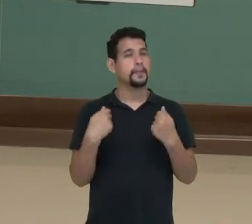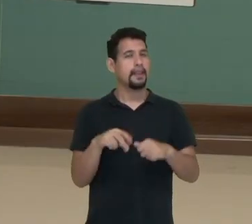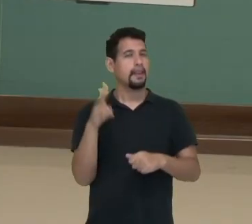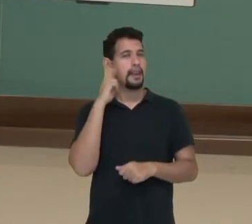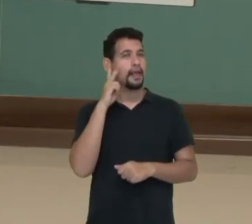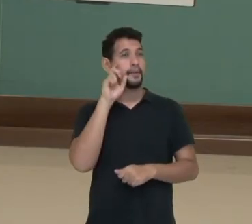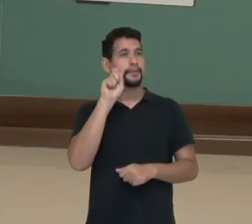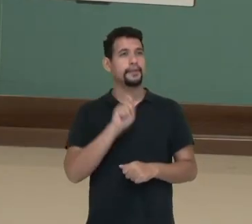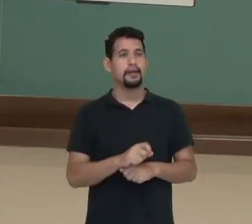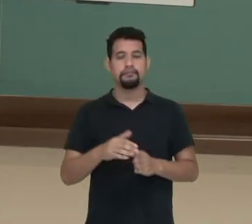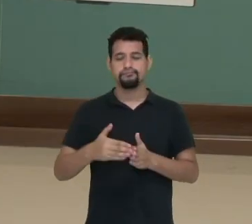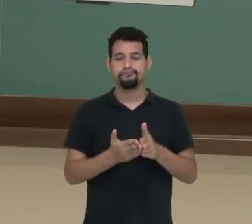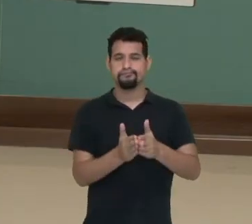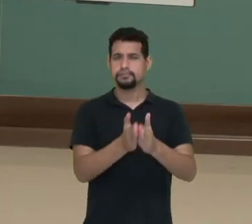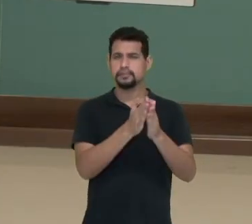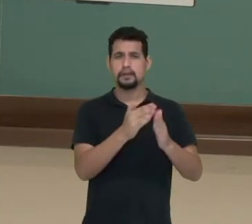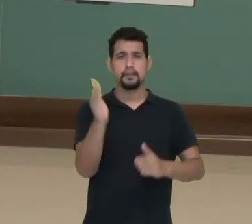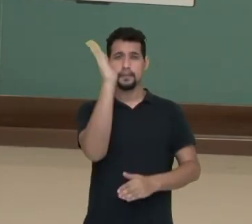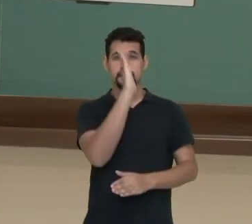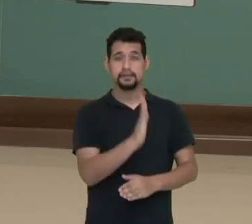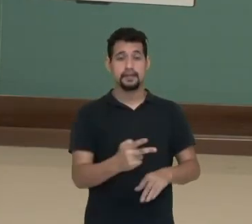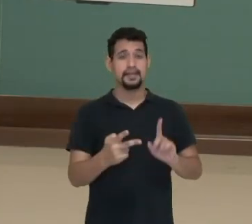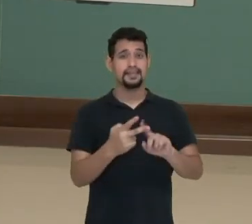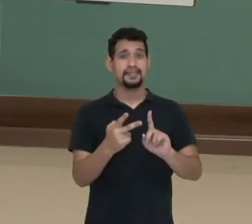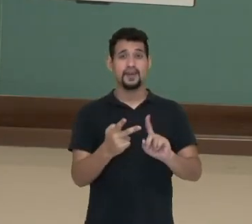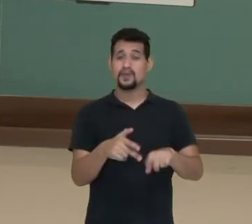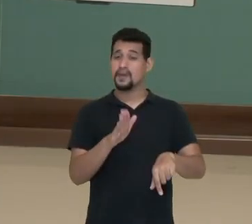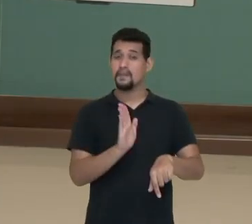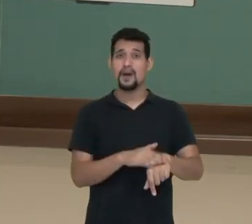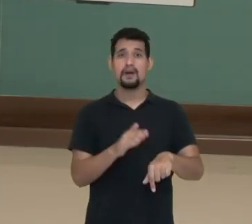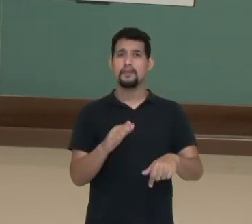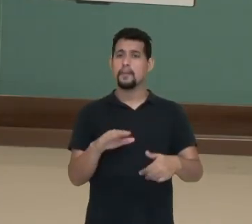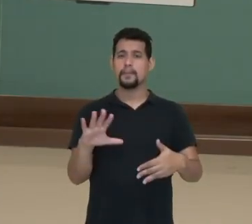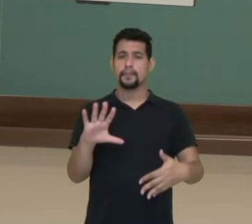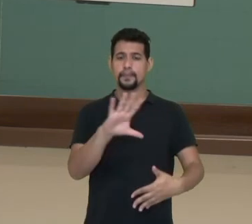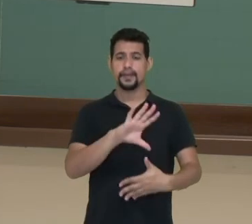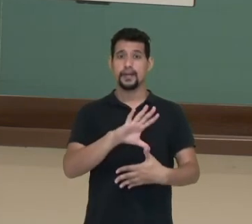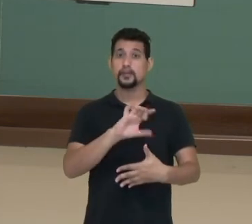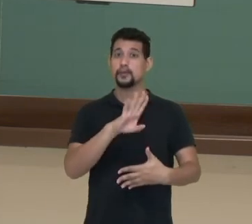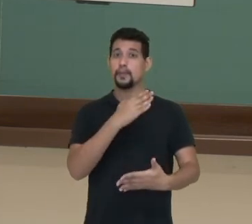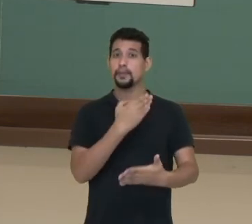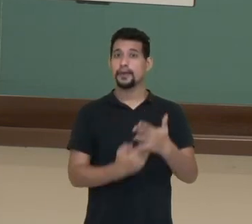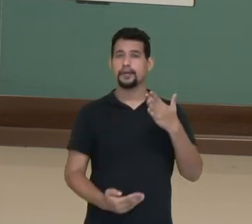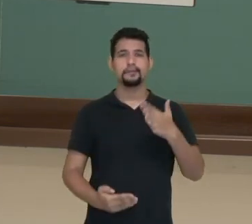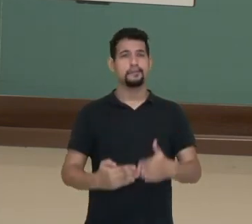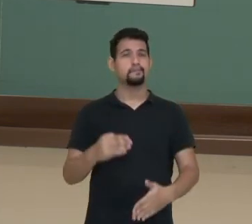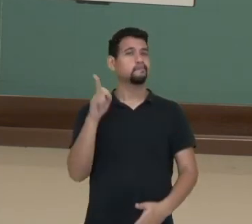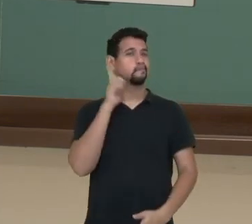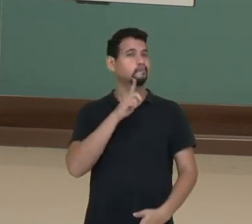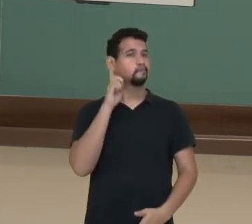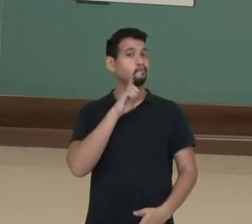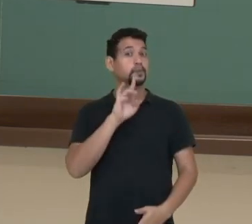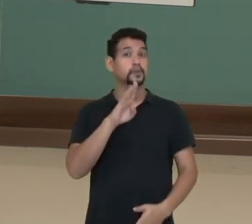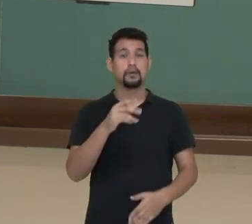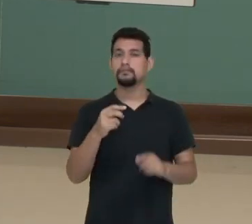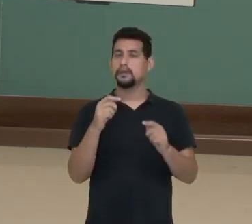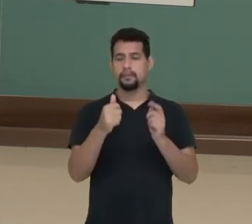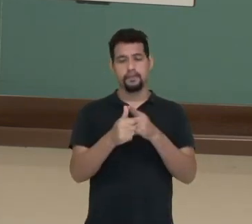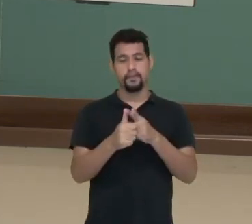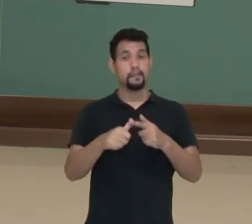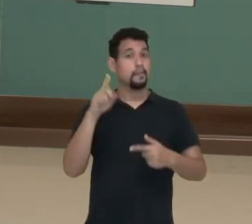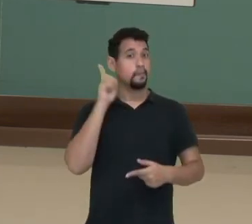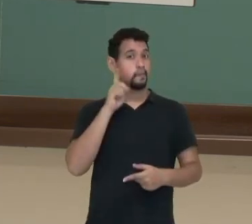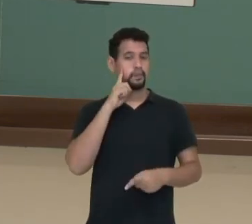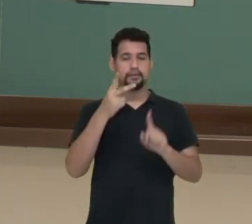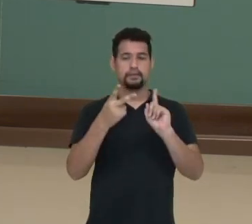aqui que a Marinha do Brasil é a segunda maior marinha da América. Ela perde apenas para a Marinha dos Estados Unidos da América. E aqui nós temos